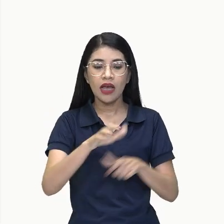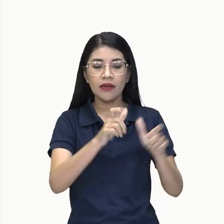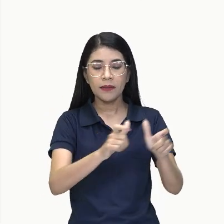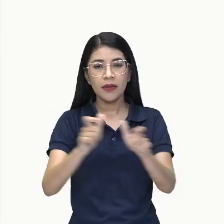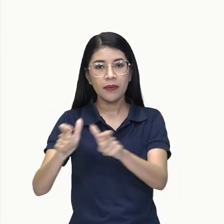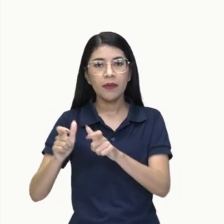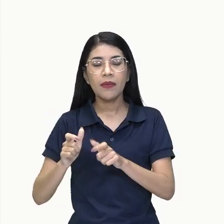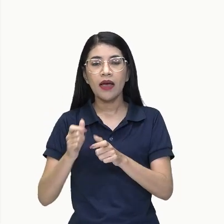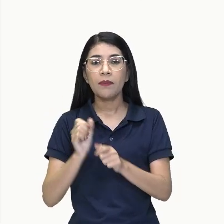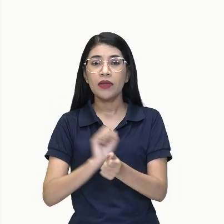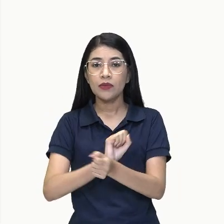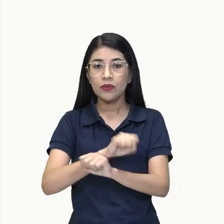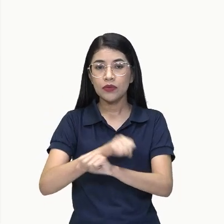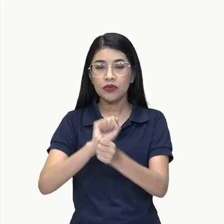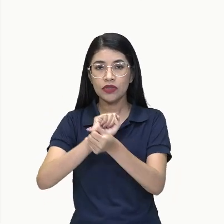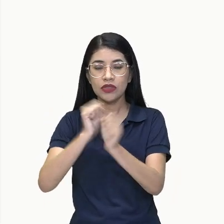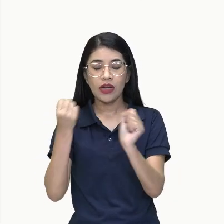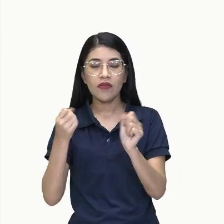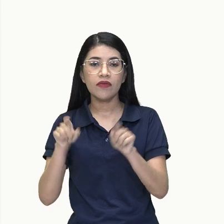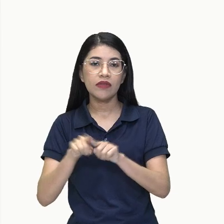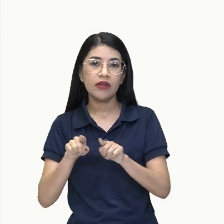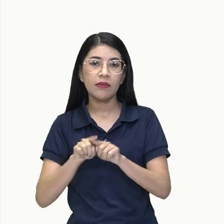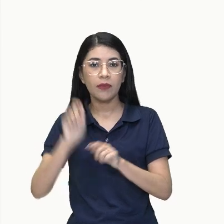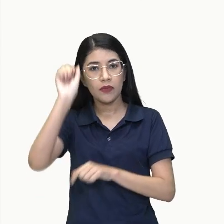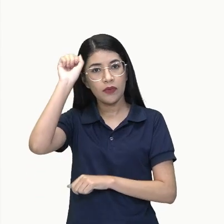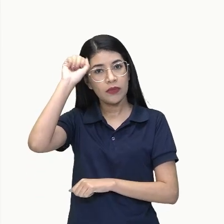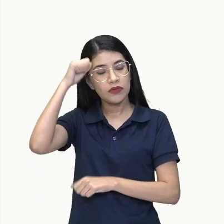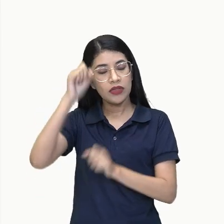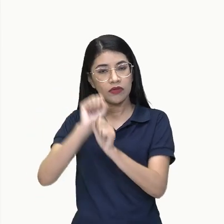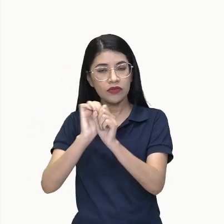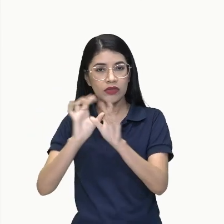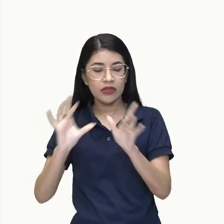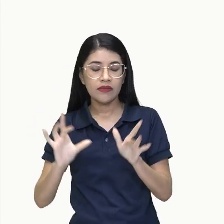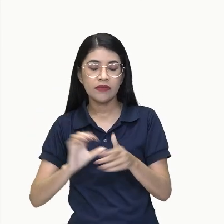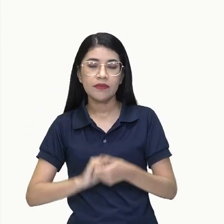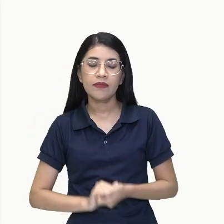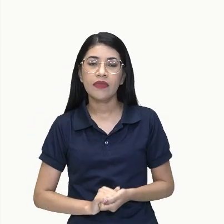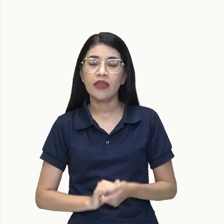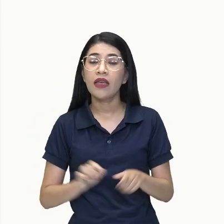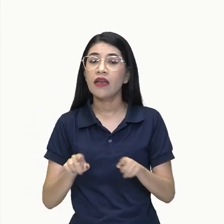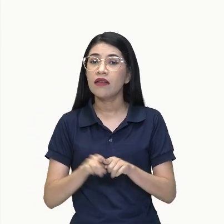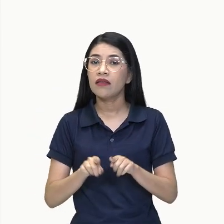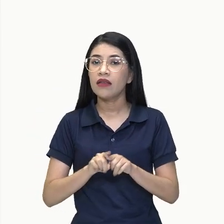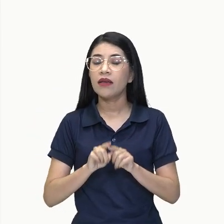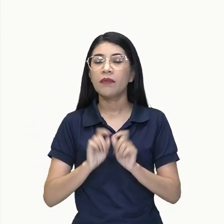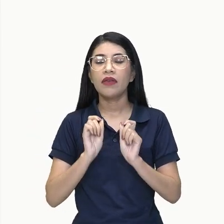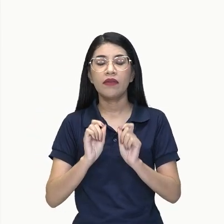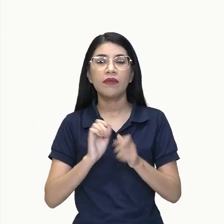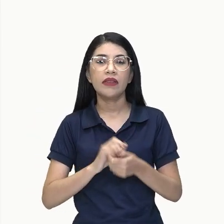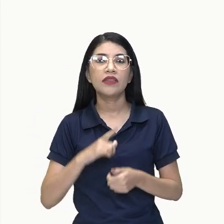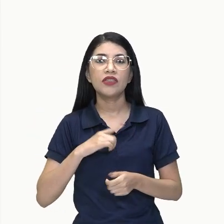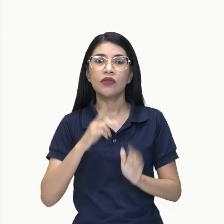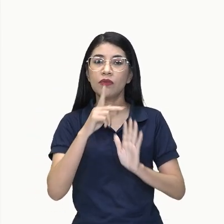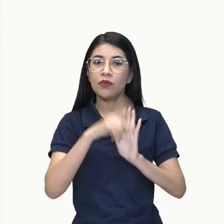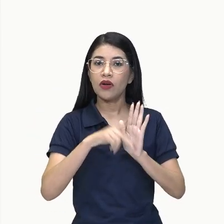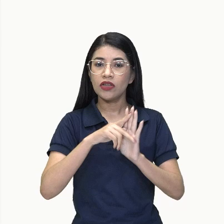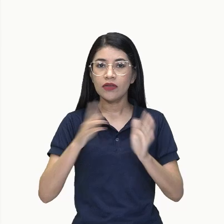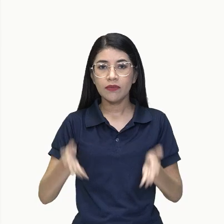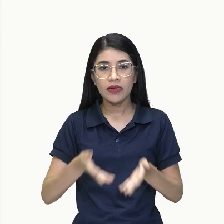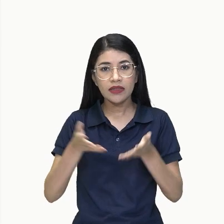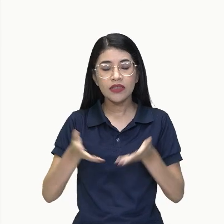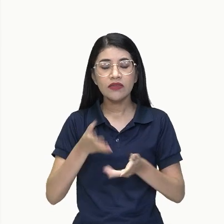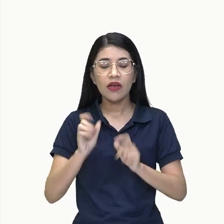livres ou negros ex-escravizados. Ao mesmo tempo, ela também responde a um projeto de incentivo